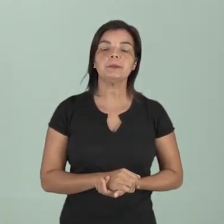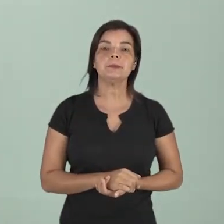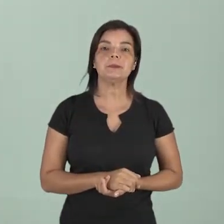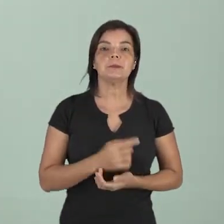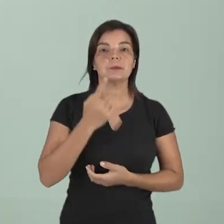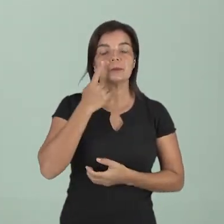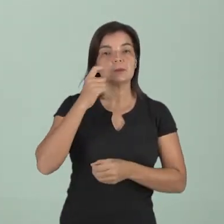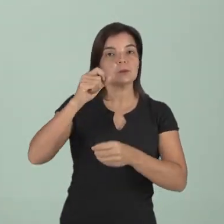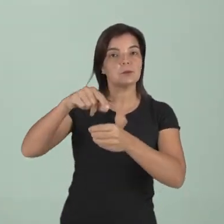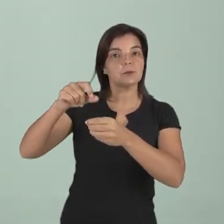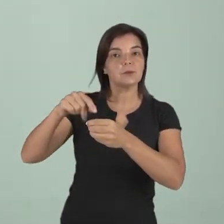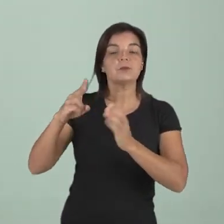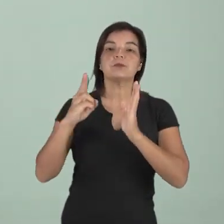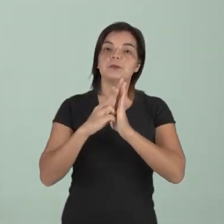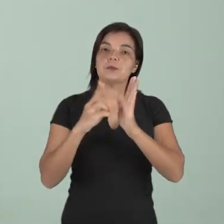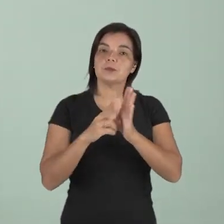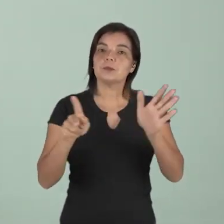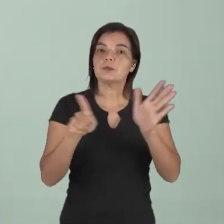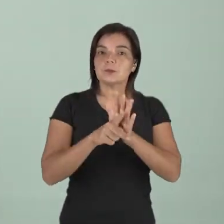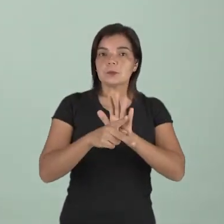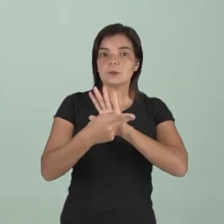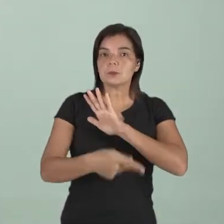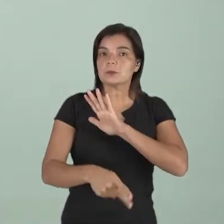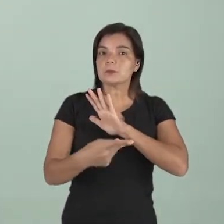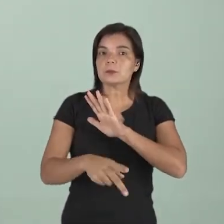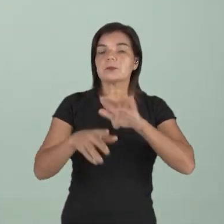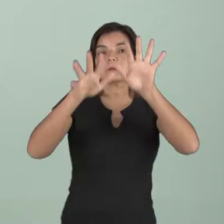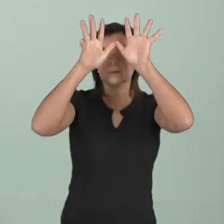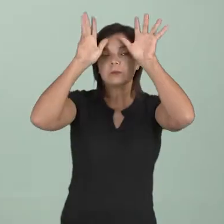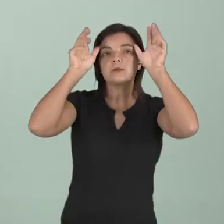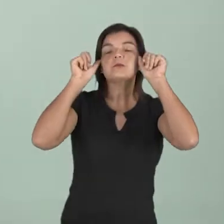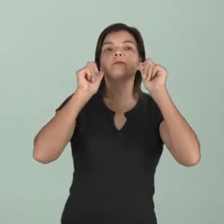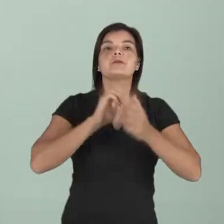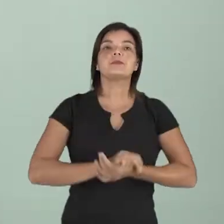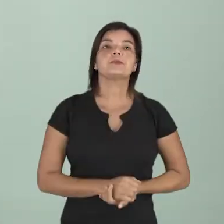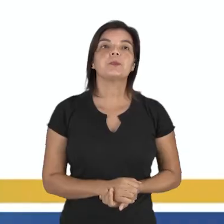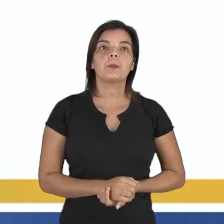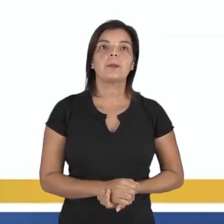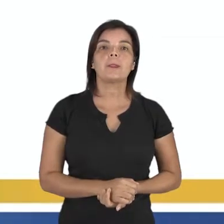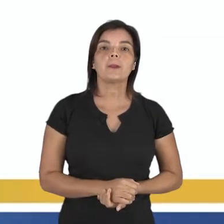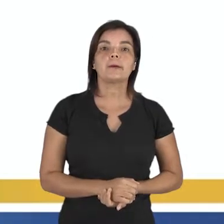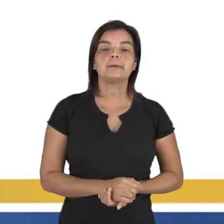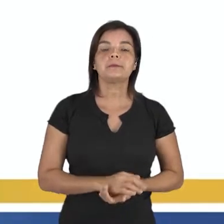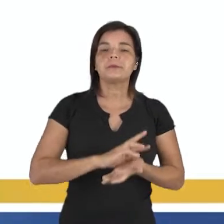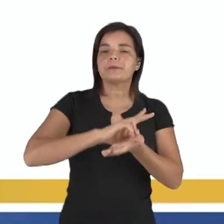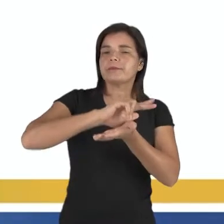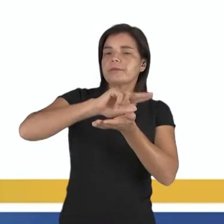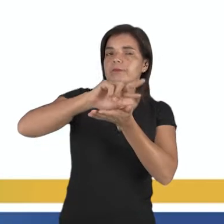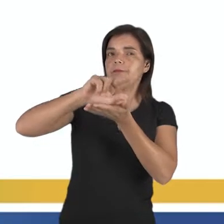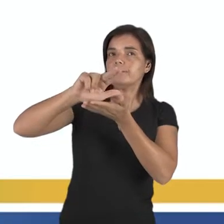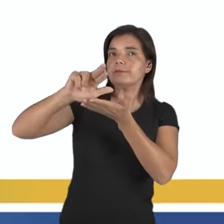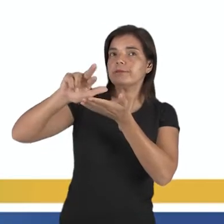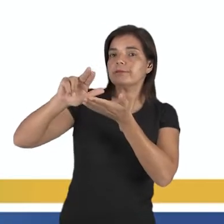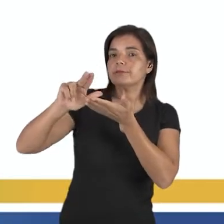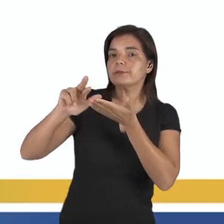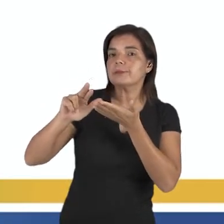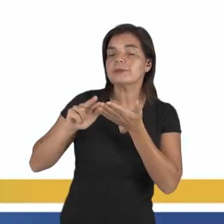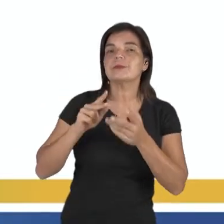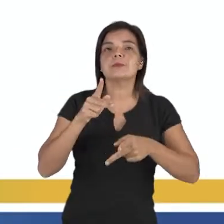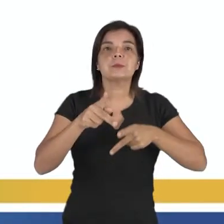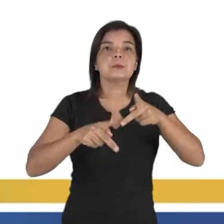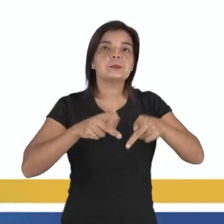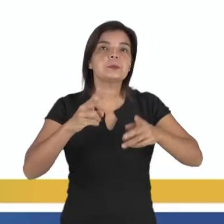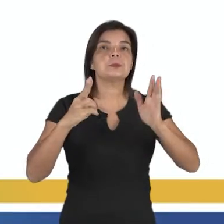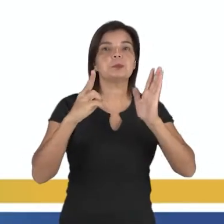um pouquinho da produção indígena no Acre, certo? Dessa população indígena no Acre. Observem aí, os povos indígenas no Acre.